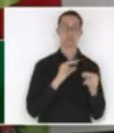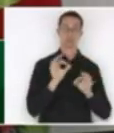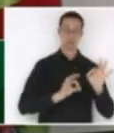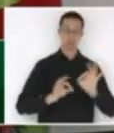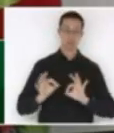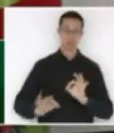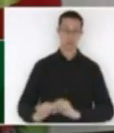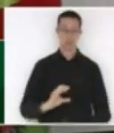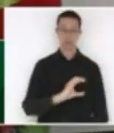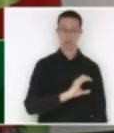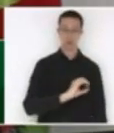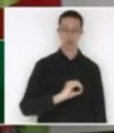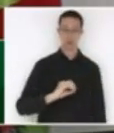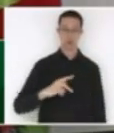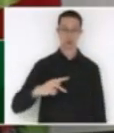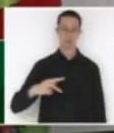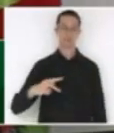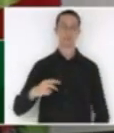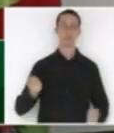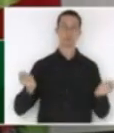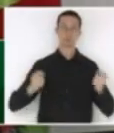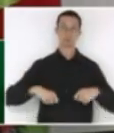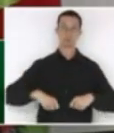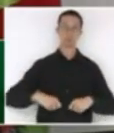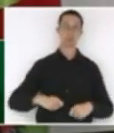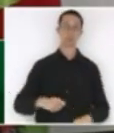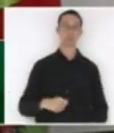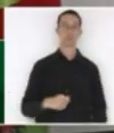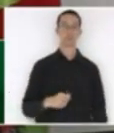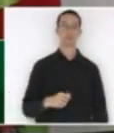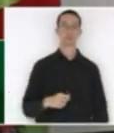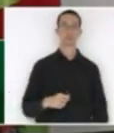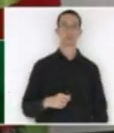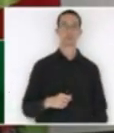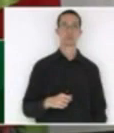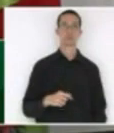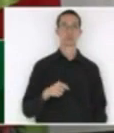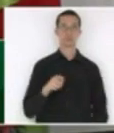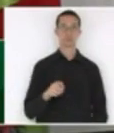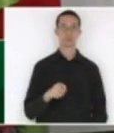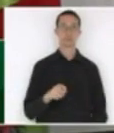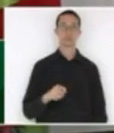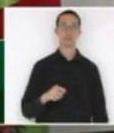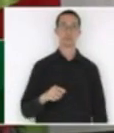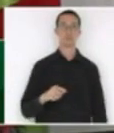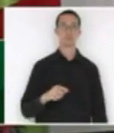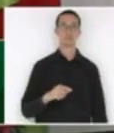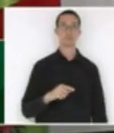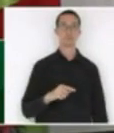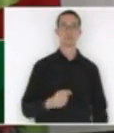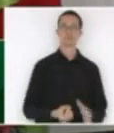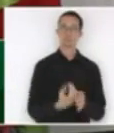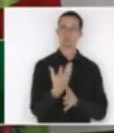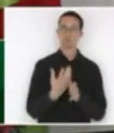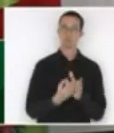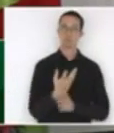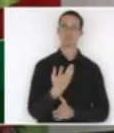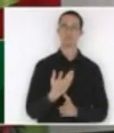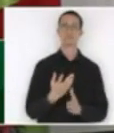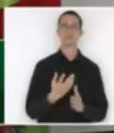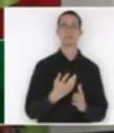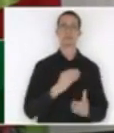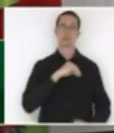cooperativismo podem adotar diante da geração de renda, de trabalho e